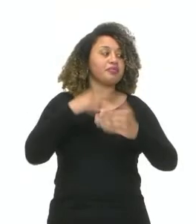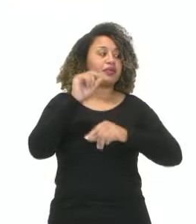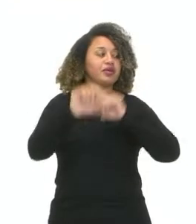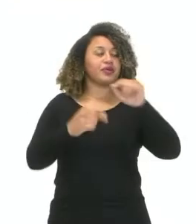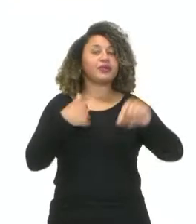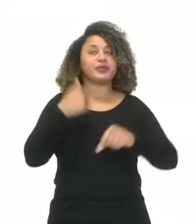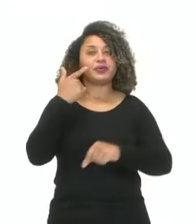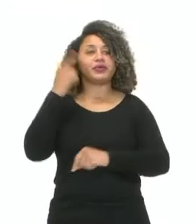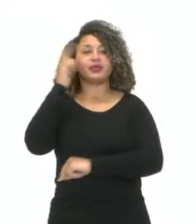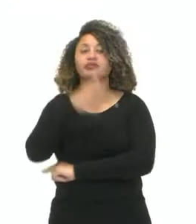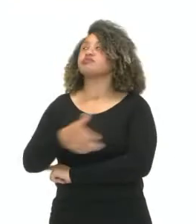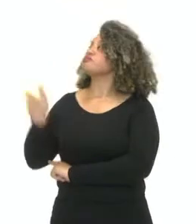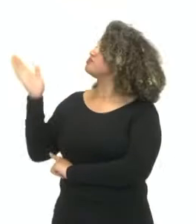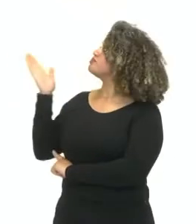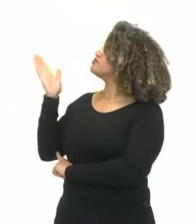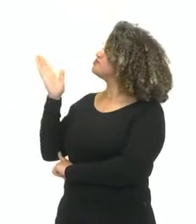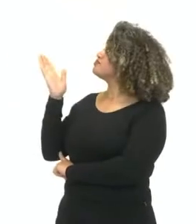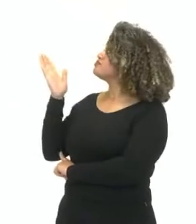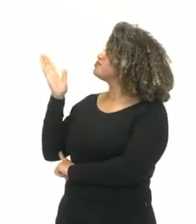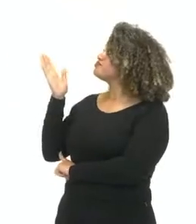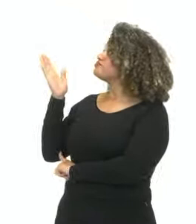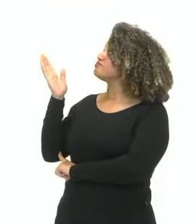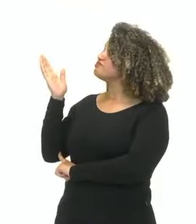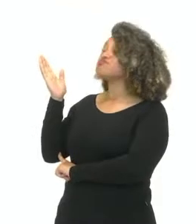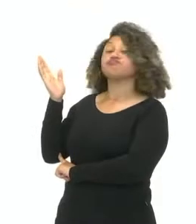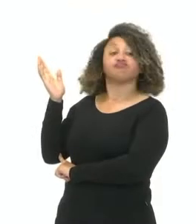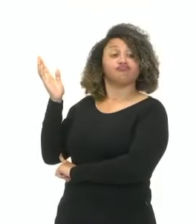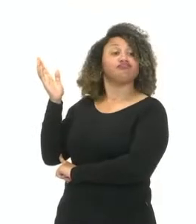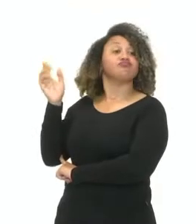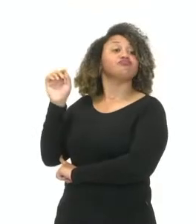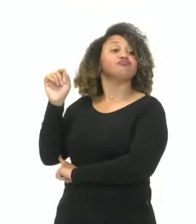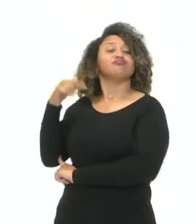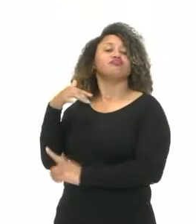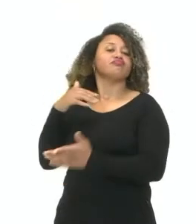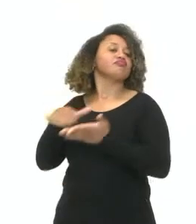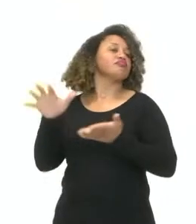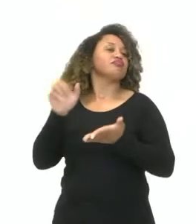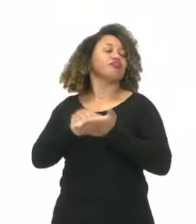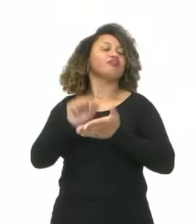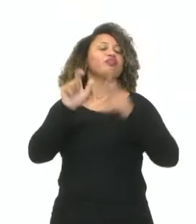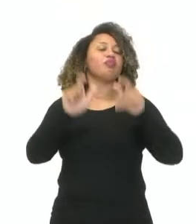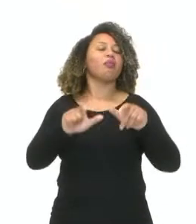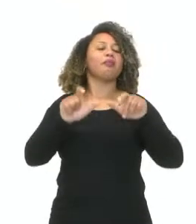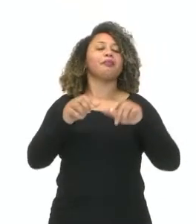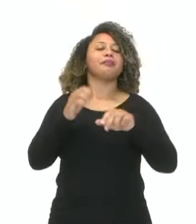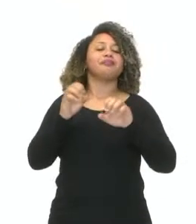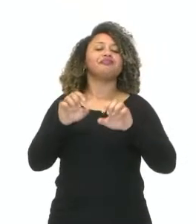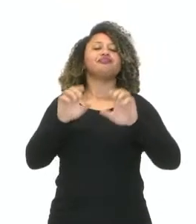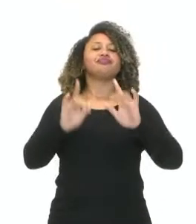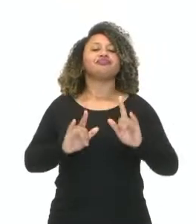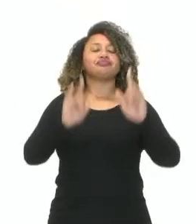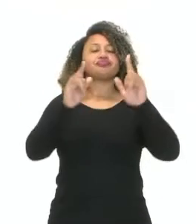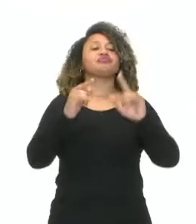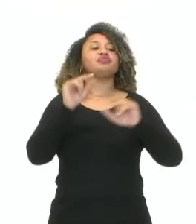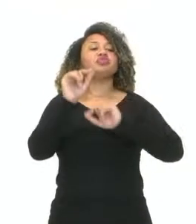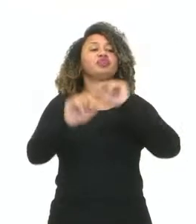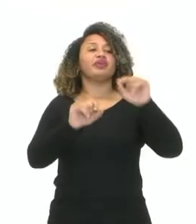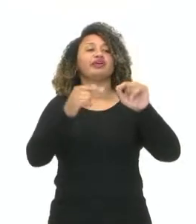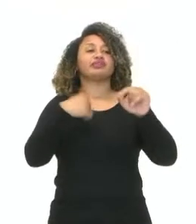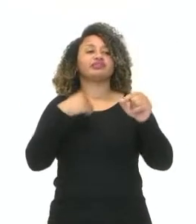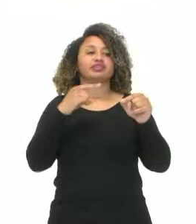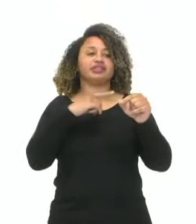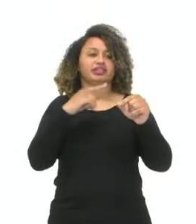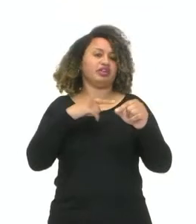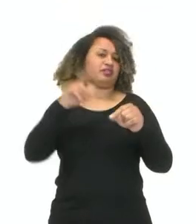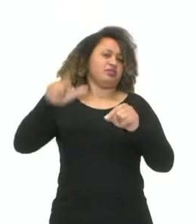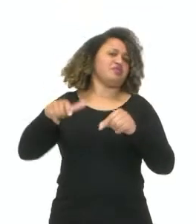uma inscrição feita no prédio do Congresso Nacional por um dos trabalhadores, um dos candangos